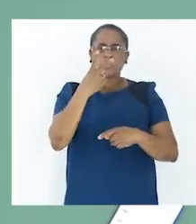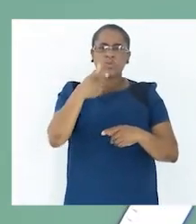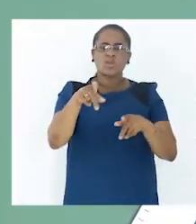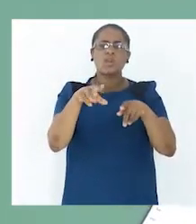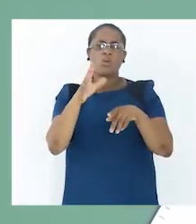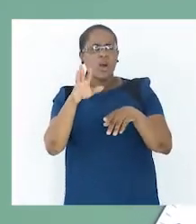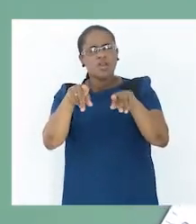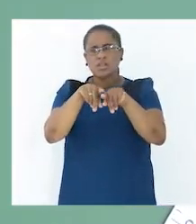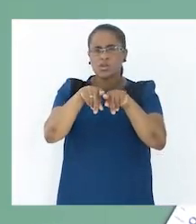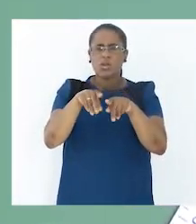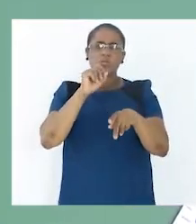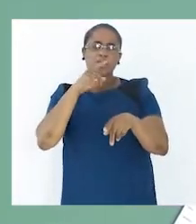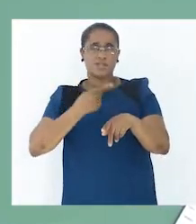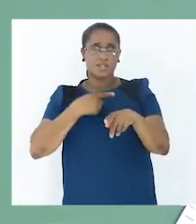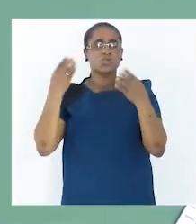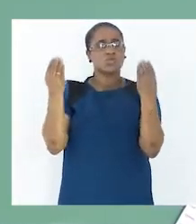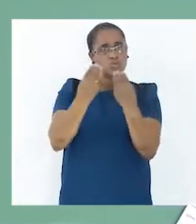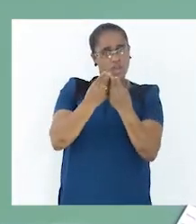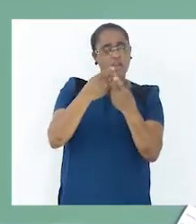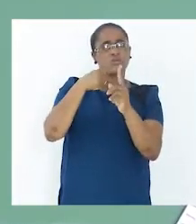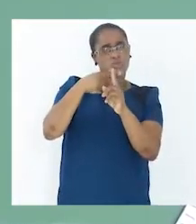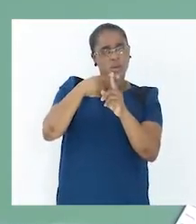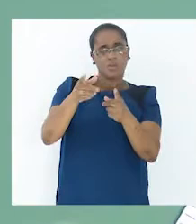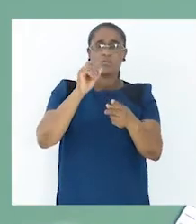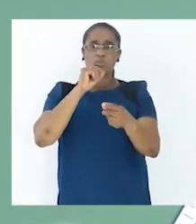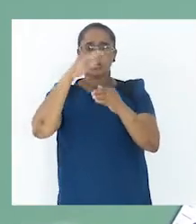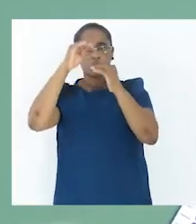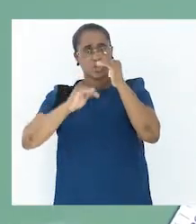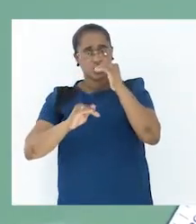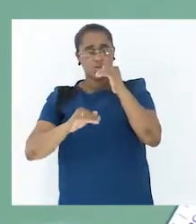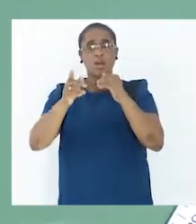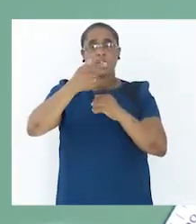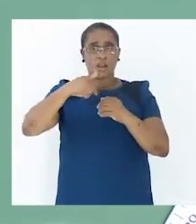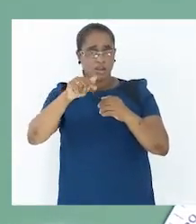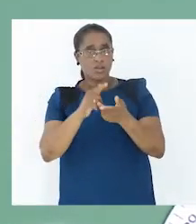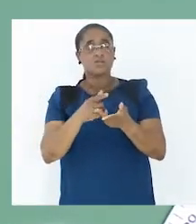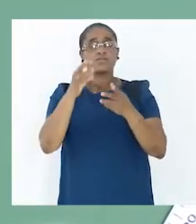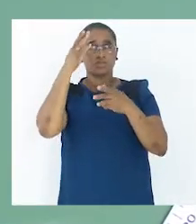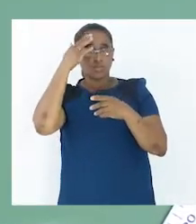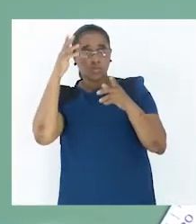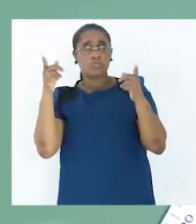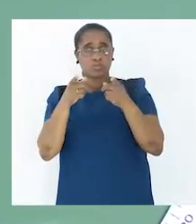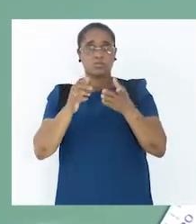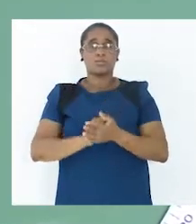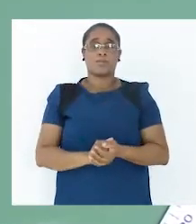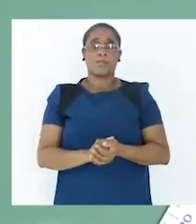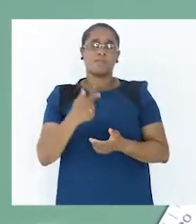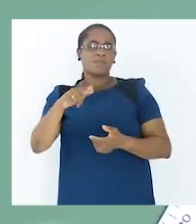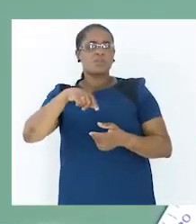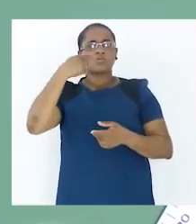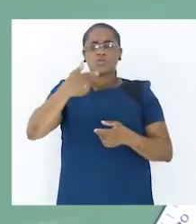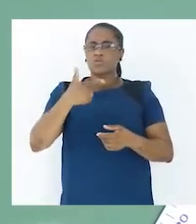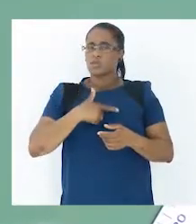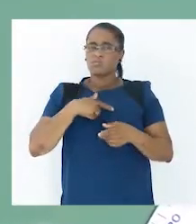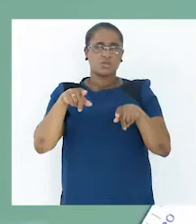ser somados, podem ser juntados para podermos reduzir a nossa expressão. Não temos nenhum outro termo que